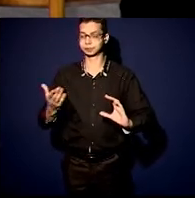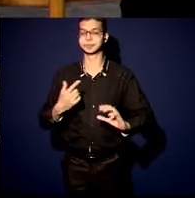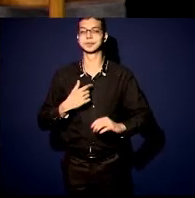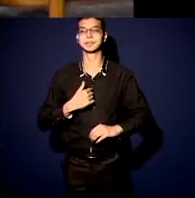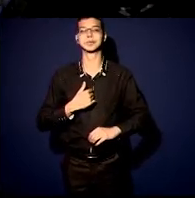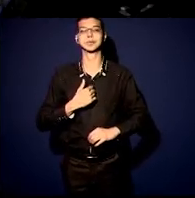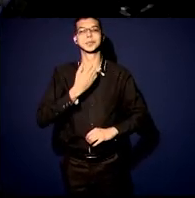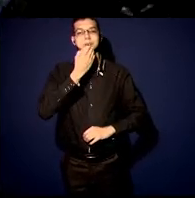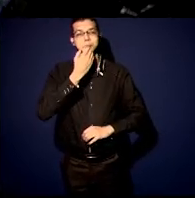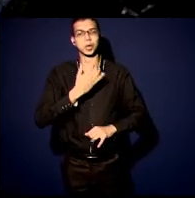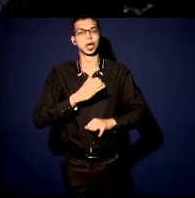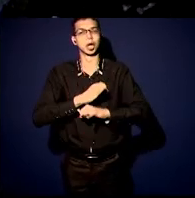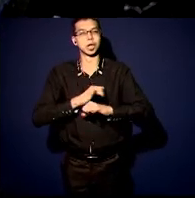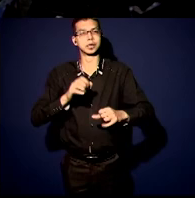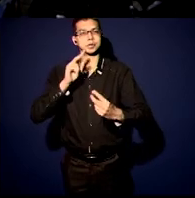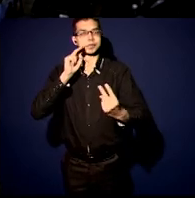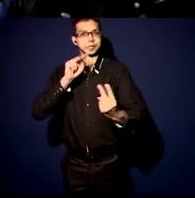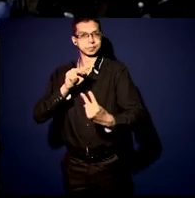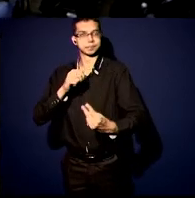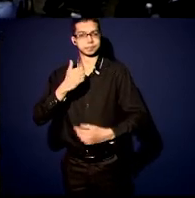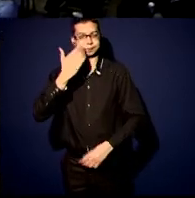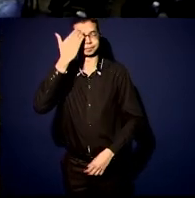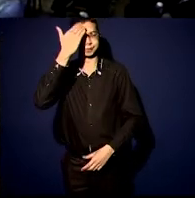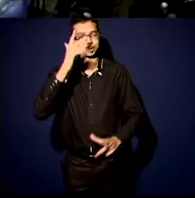do mesmo modo Muito obrigado a todos